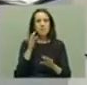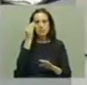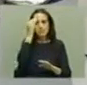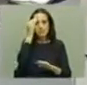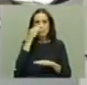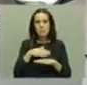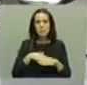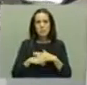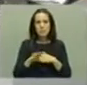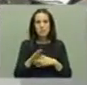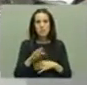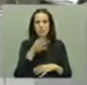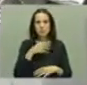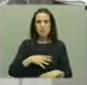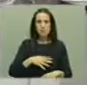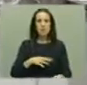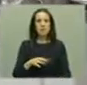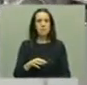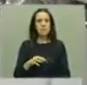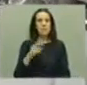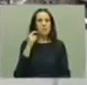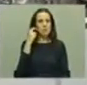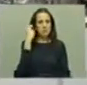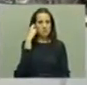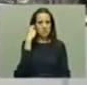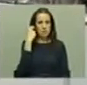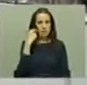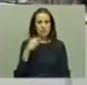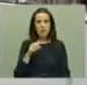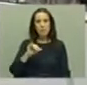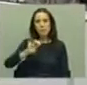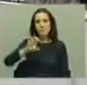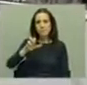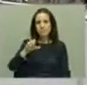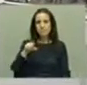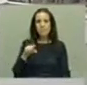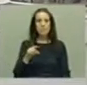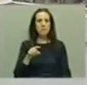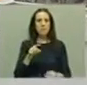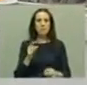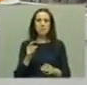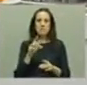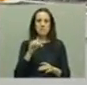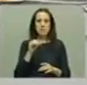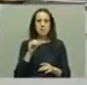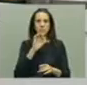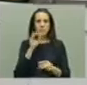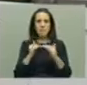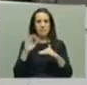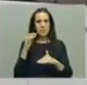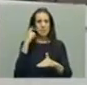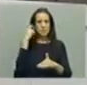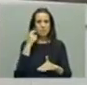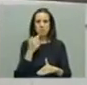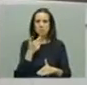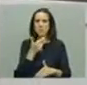diga. A cereja do fundão, que o fundão sozinho é responsável por mais de 60% da produção nacional de cereja. A melhor do mundo?